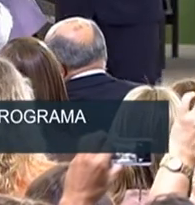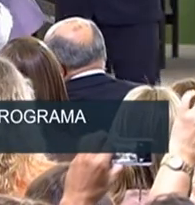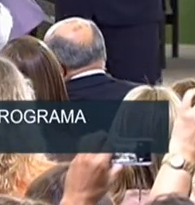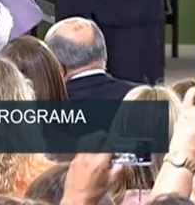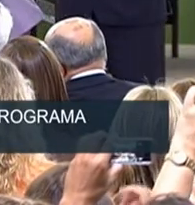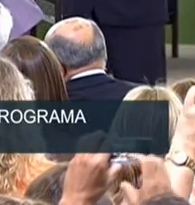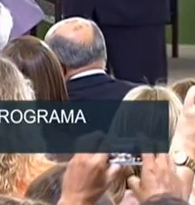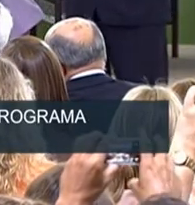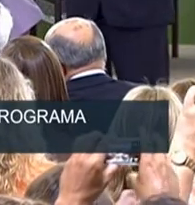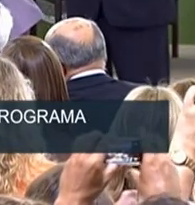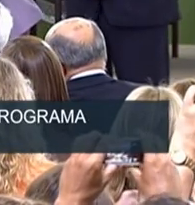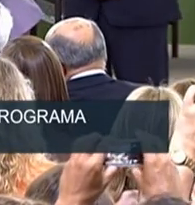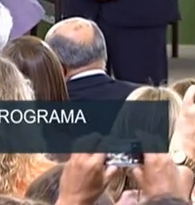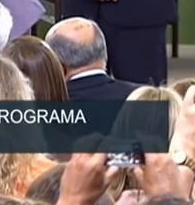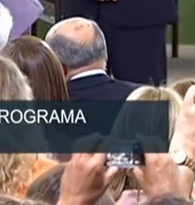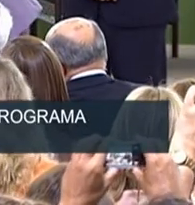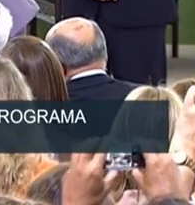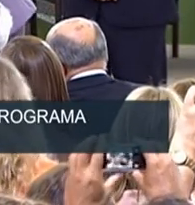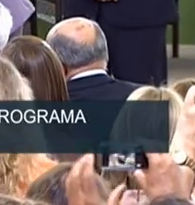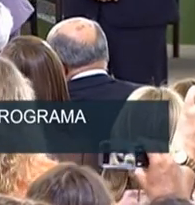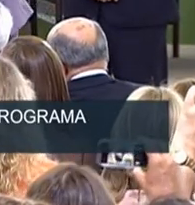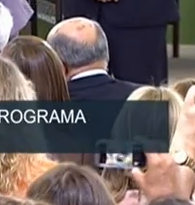E aí